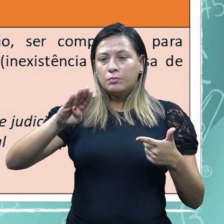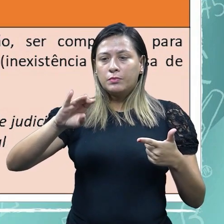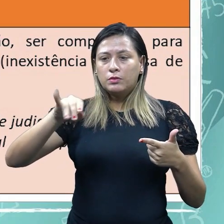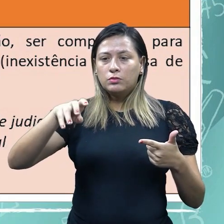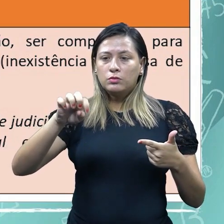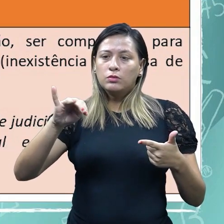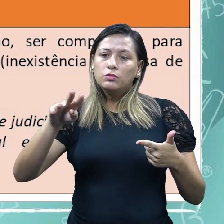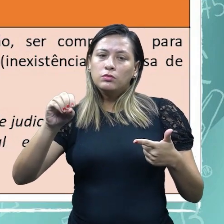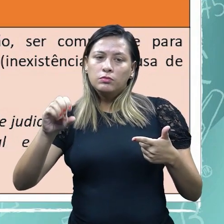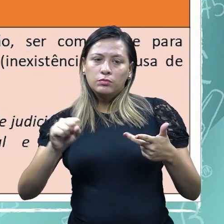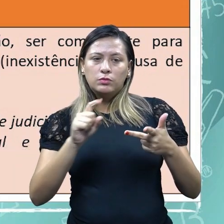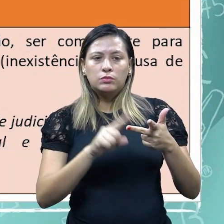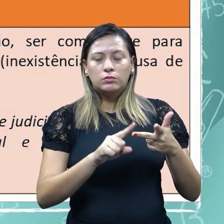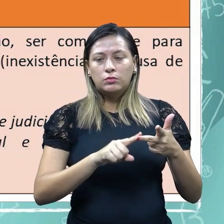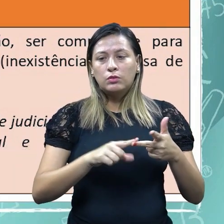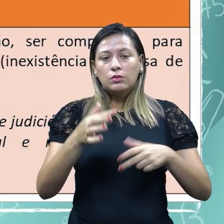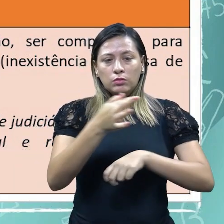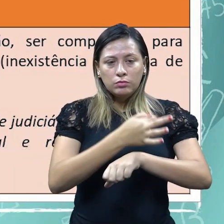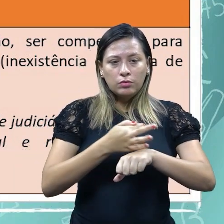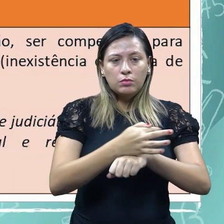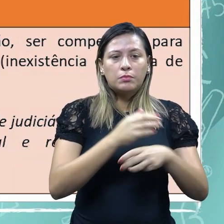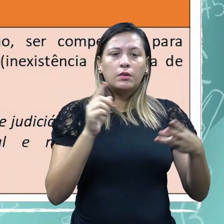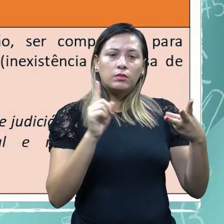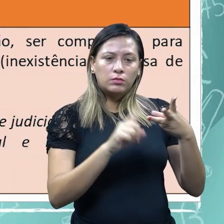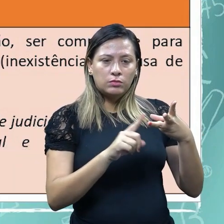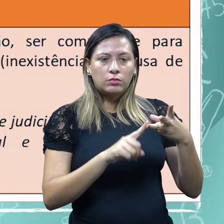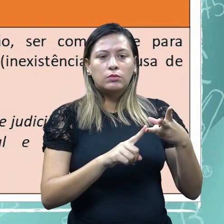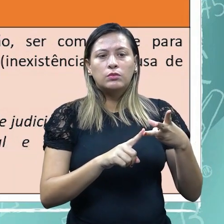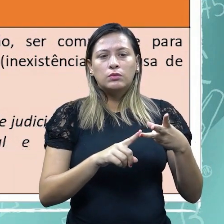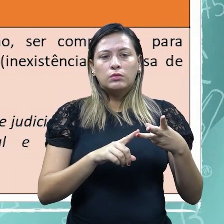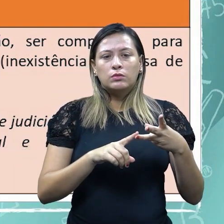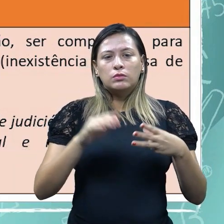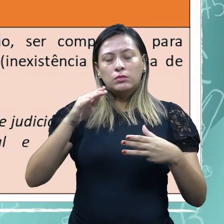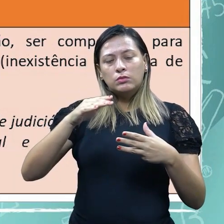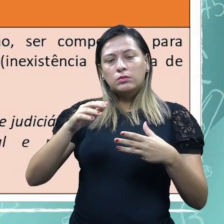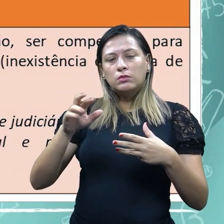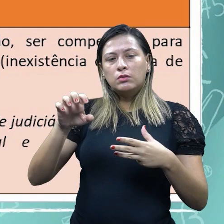pressupostos formais e extrínsecos à relação processual.